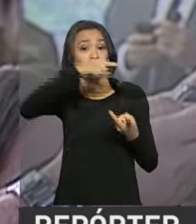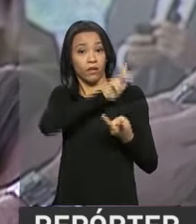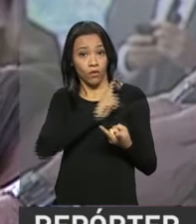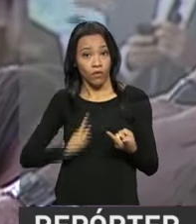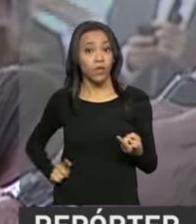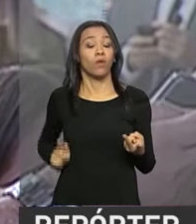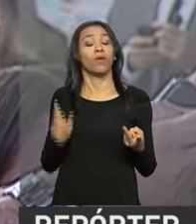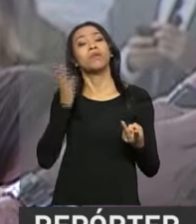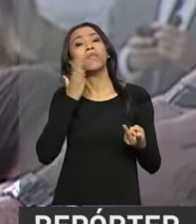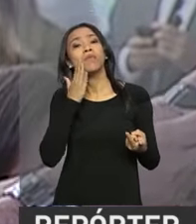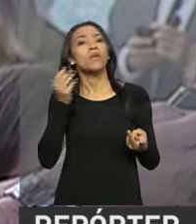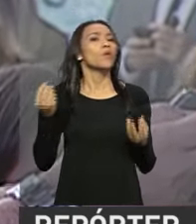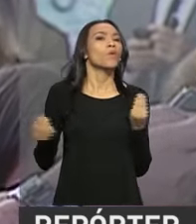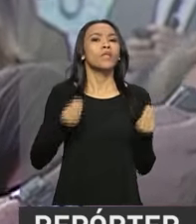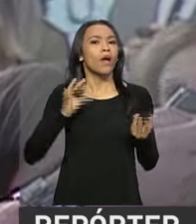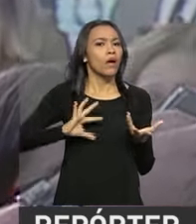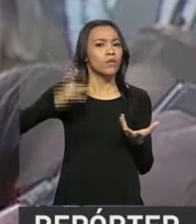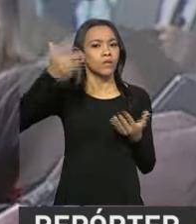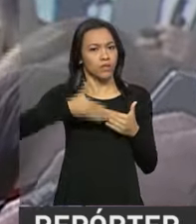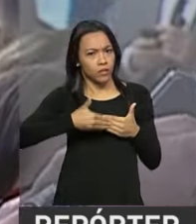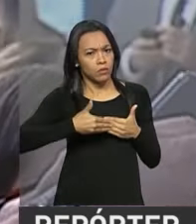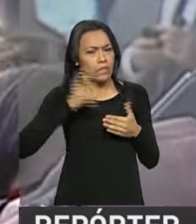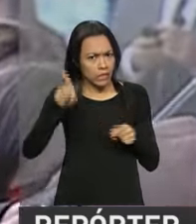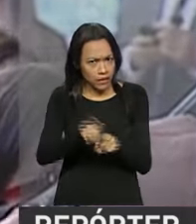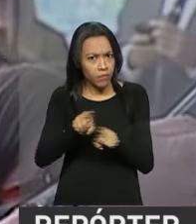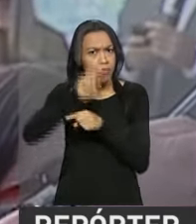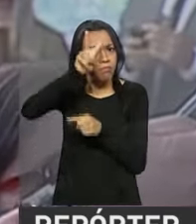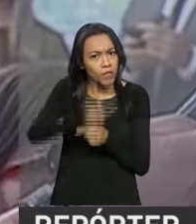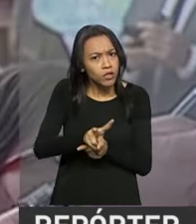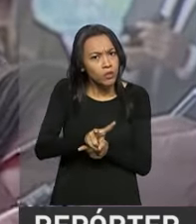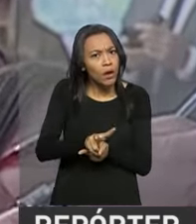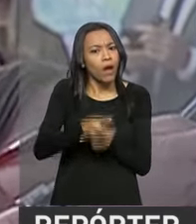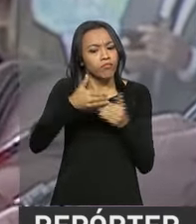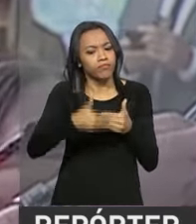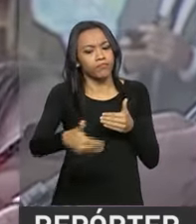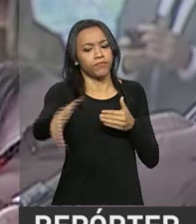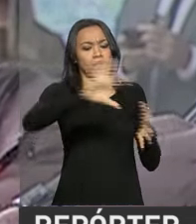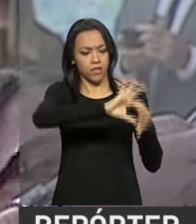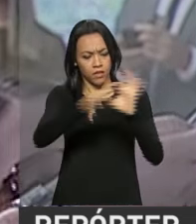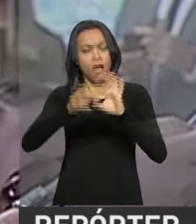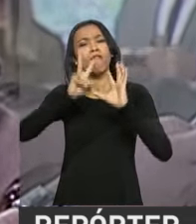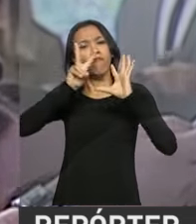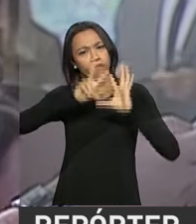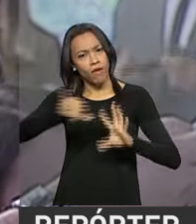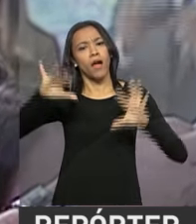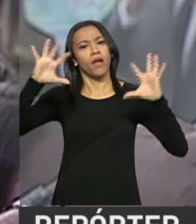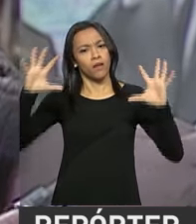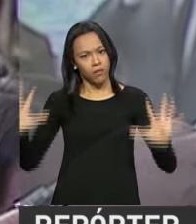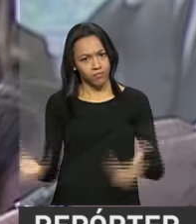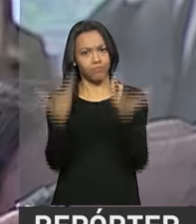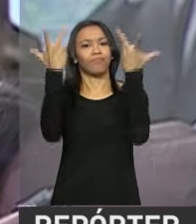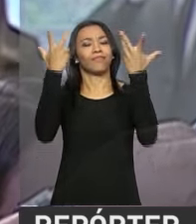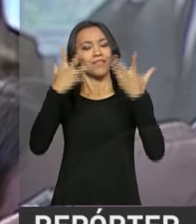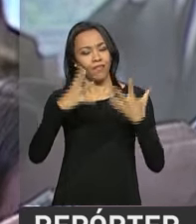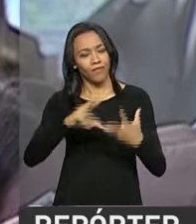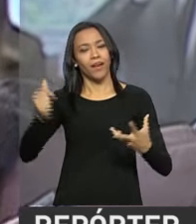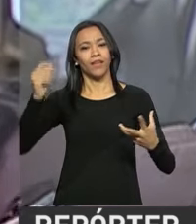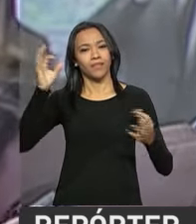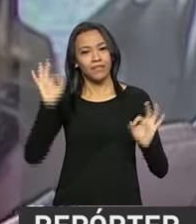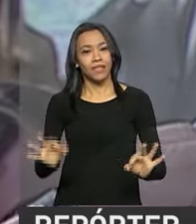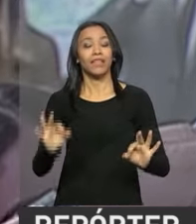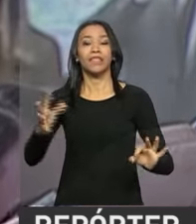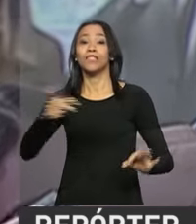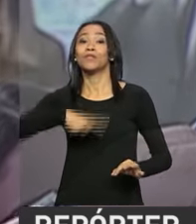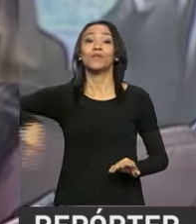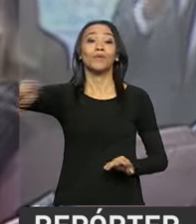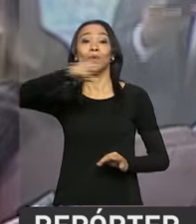monitoramento permanente dessas Olimpíadas. Agora, saiba de uma coisa, elas vão ser realizadas, elas vão dar certo e vão dar orgulho aos brasileiros